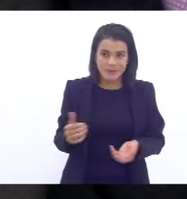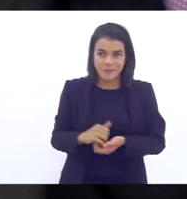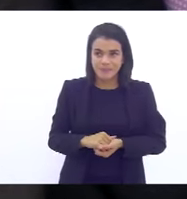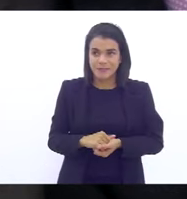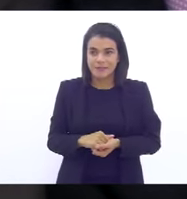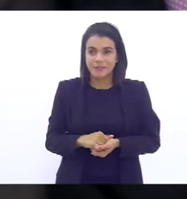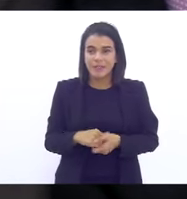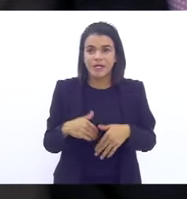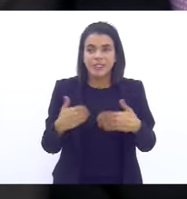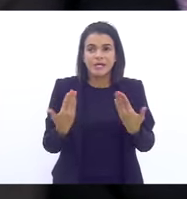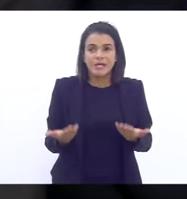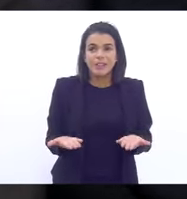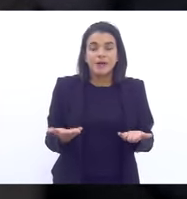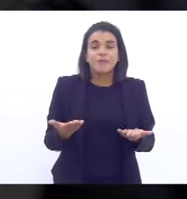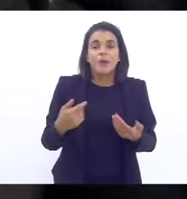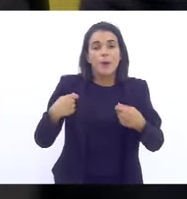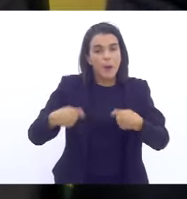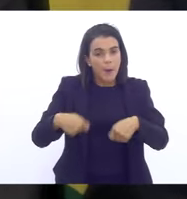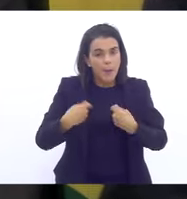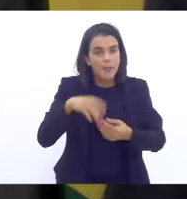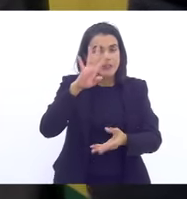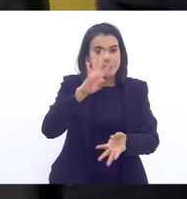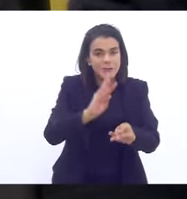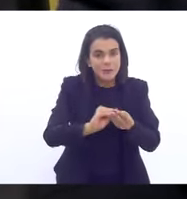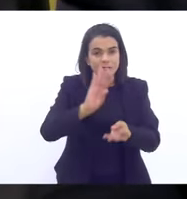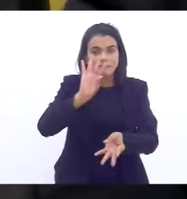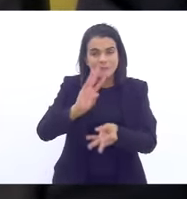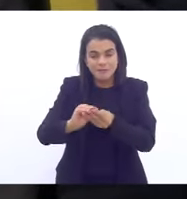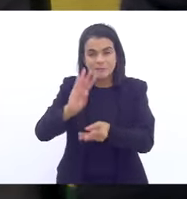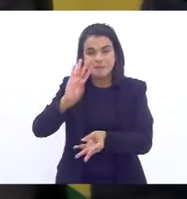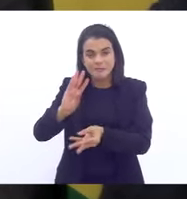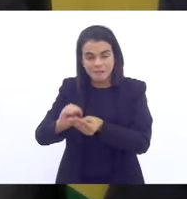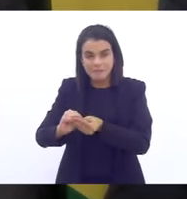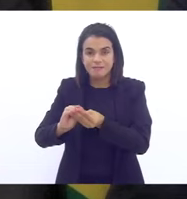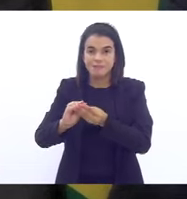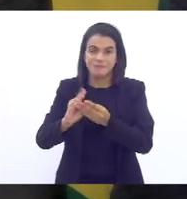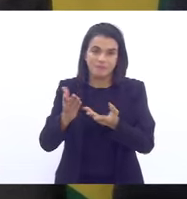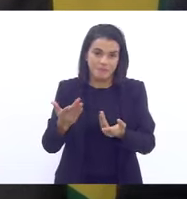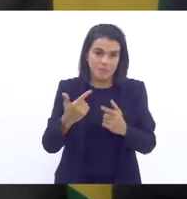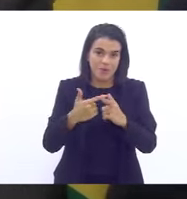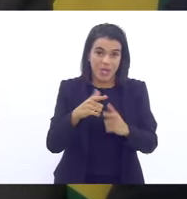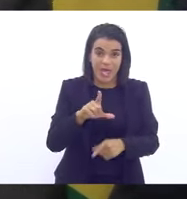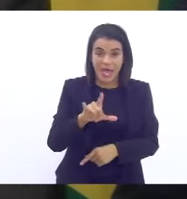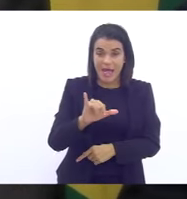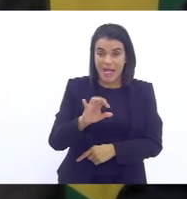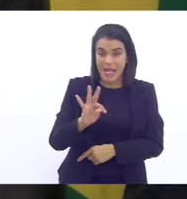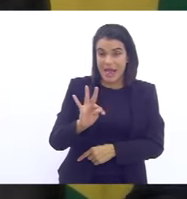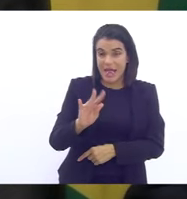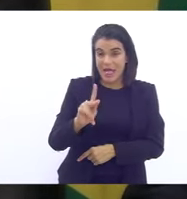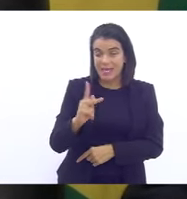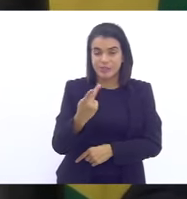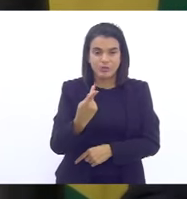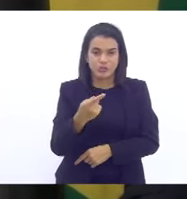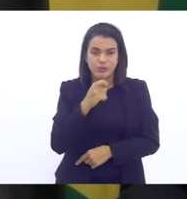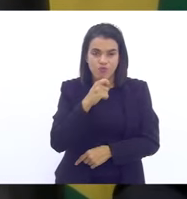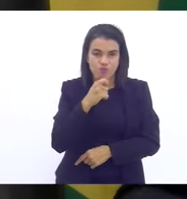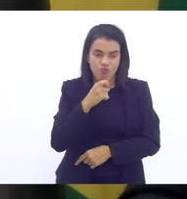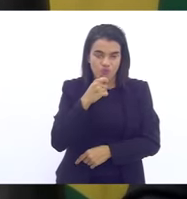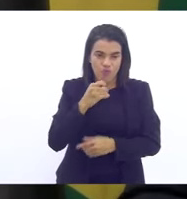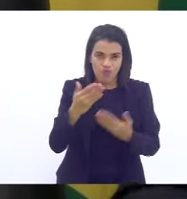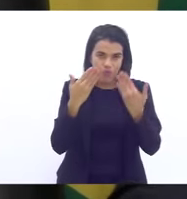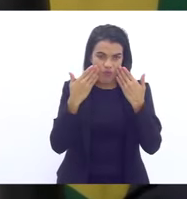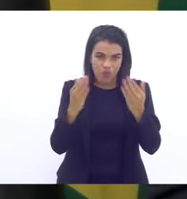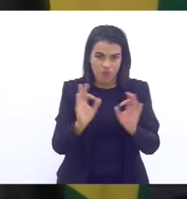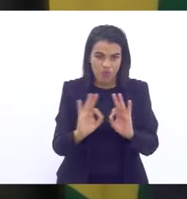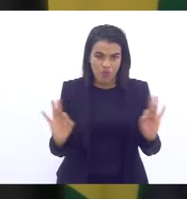população fluminense. Então, eu precisava desse resumo que vocês apresentaram aqui hoje, por mais que a Light não apresentou, mas acredito que tem um levantamento, se pudesse